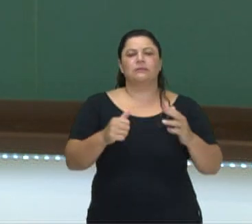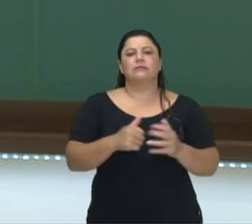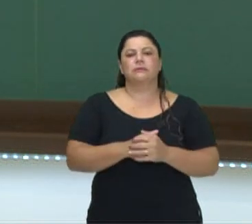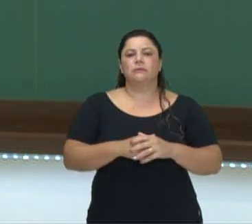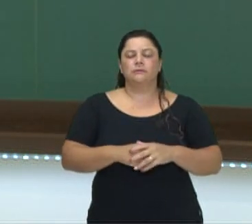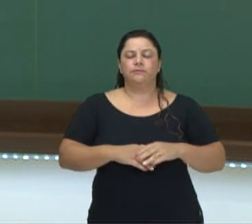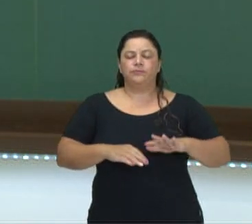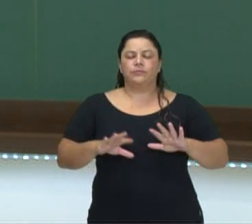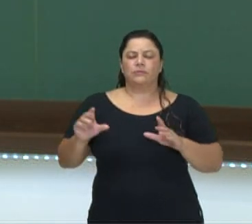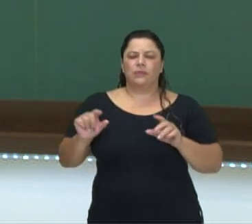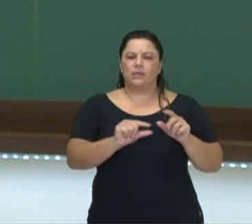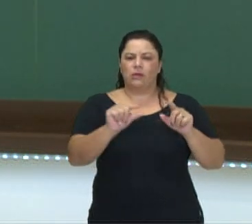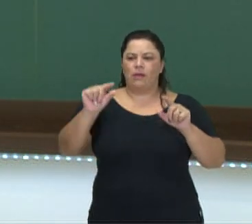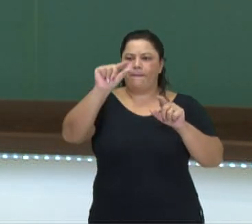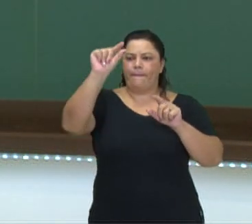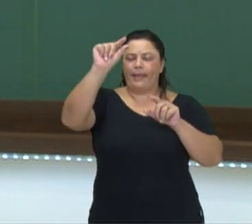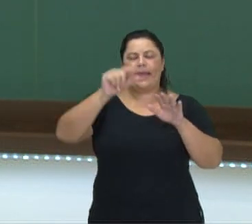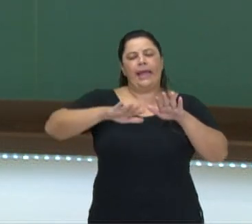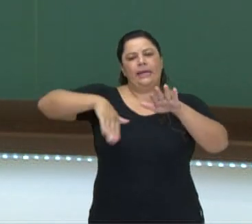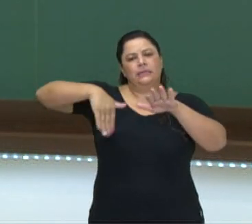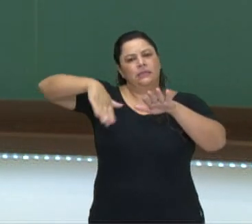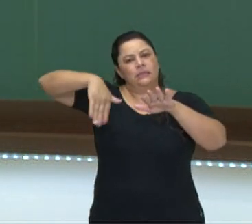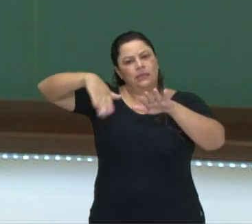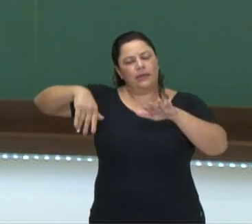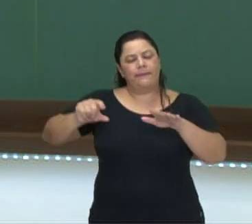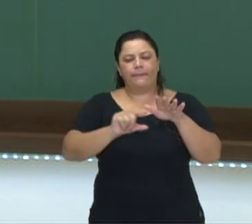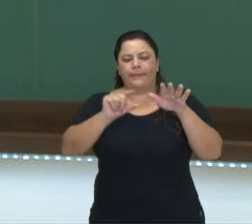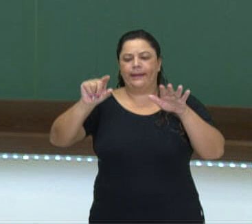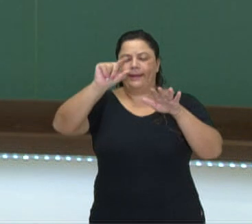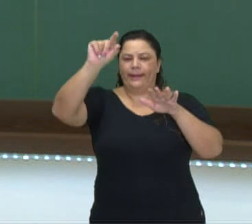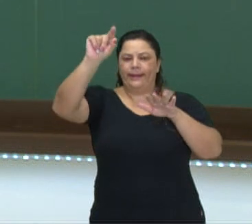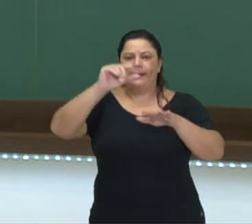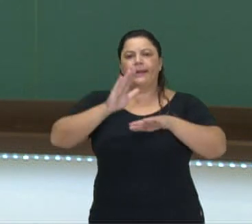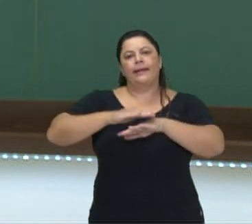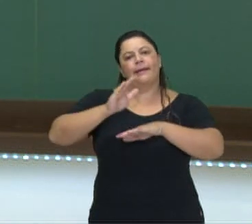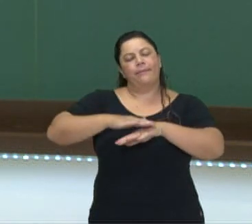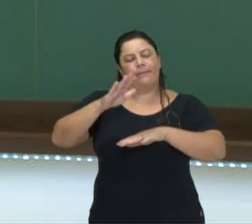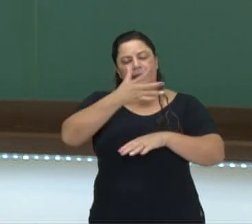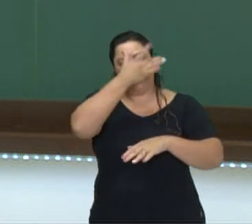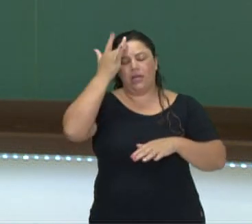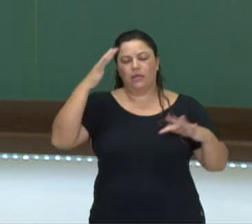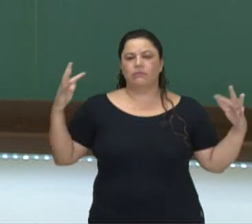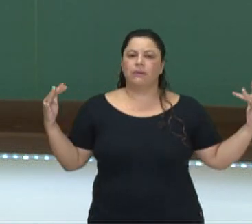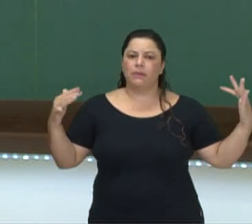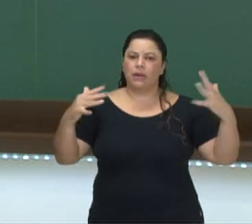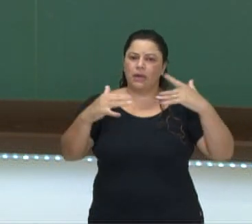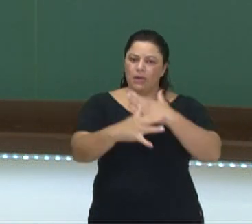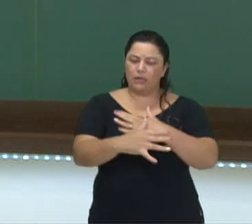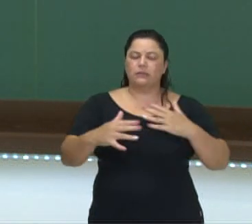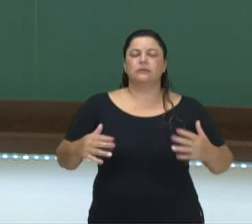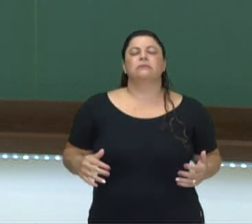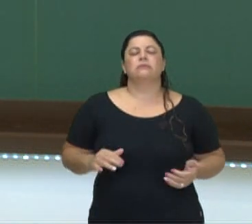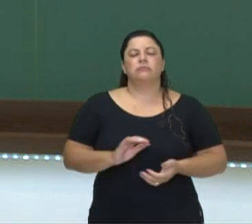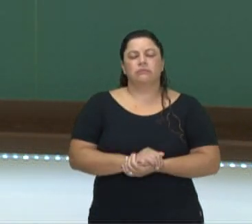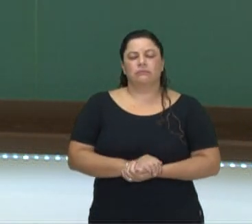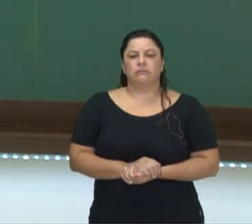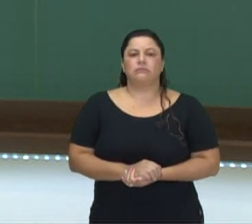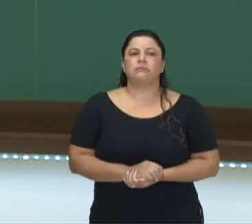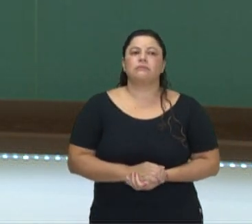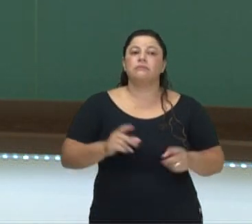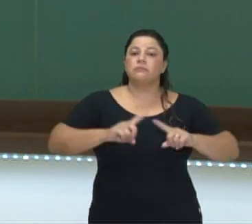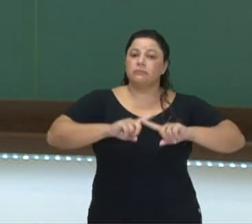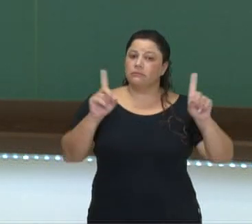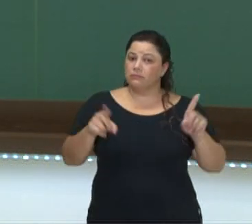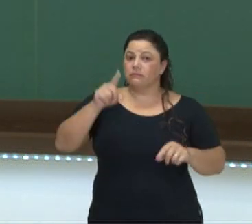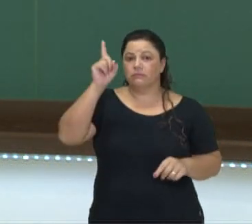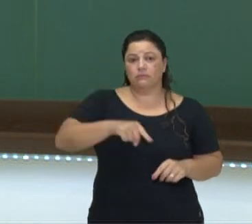costa, né? Ali a parte mais litorânea, a faixa litorânea, é onde a gente tem a maior concentração de população. Mas